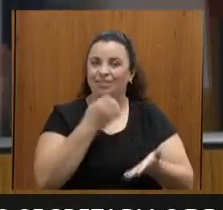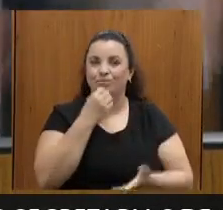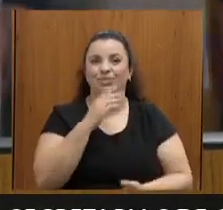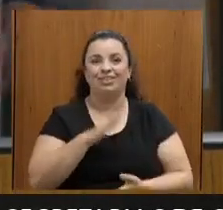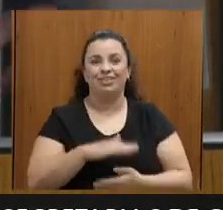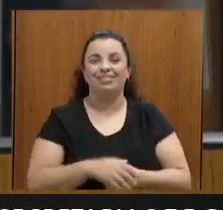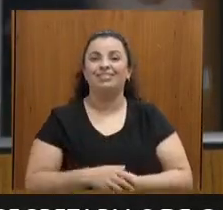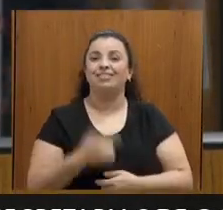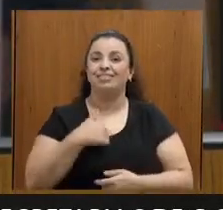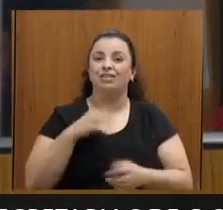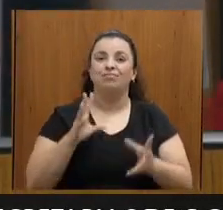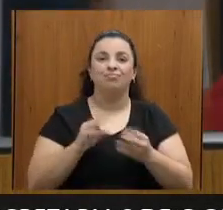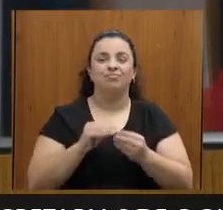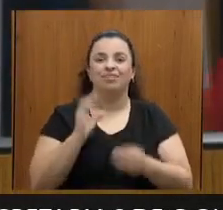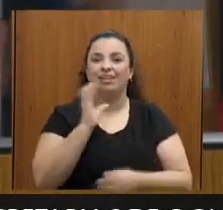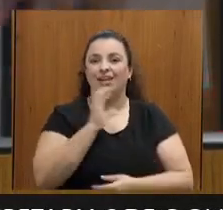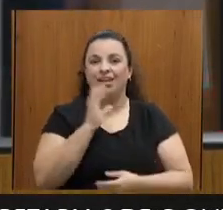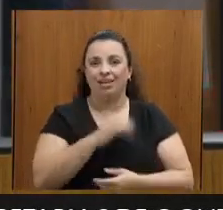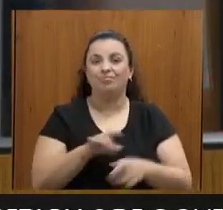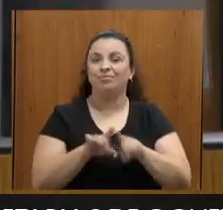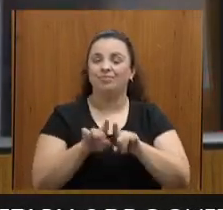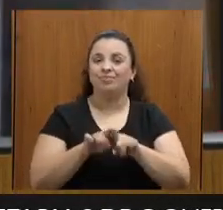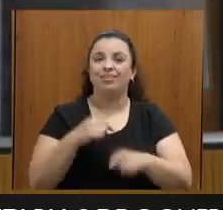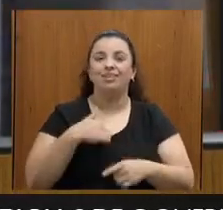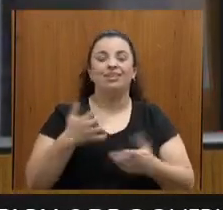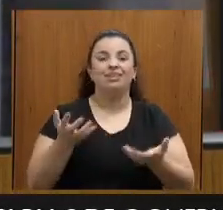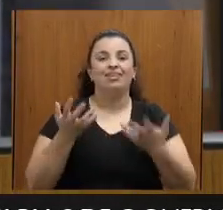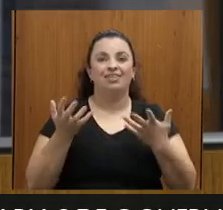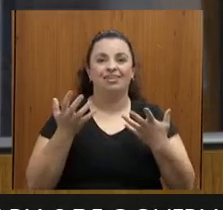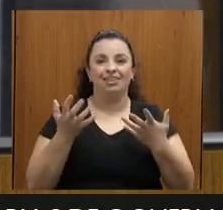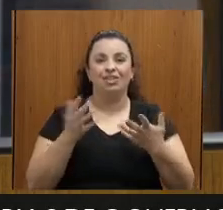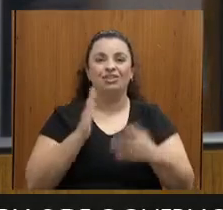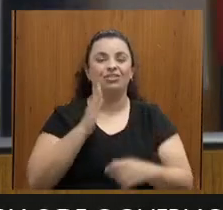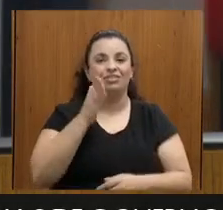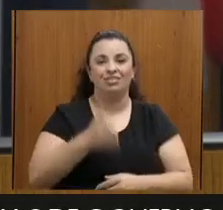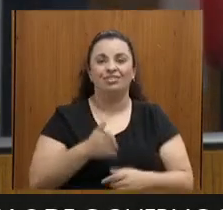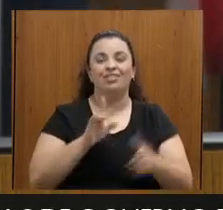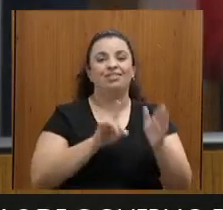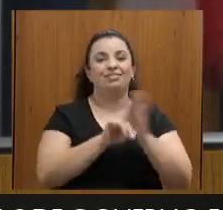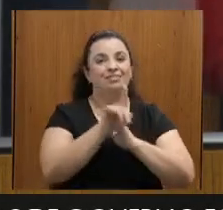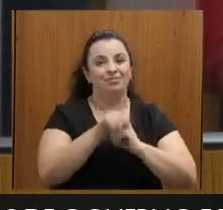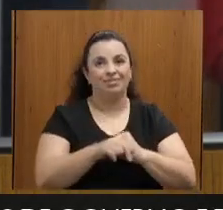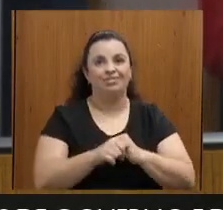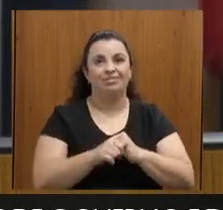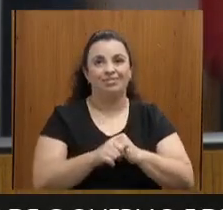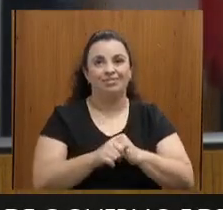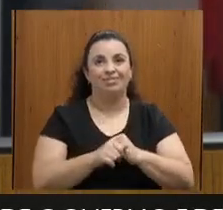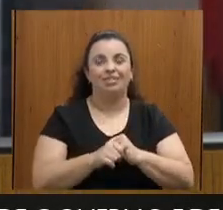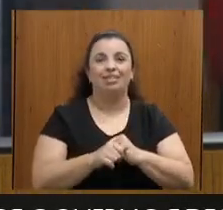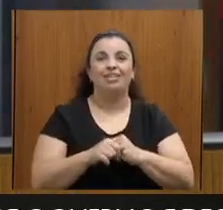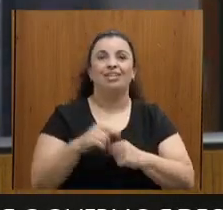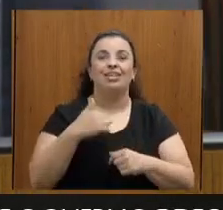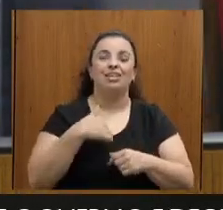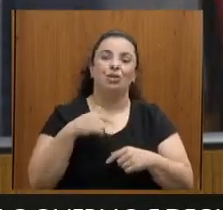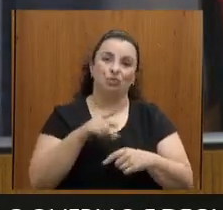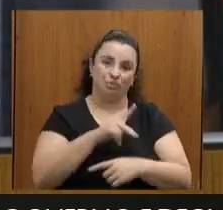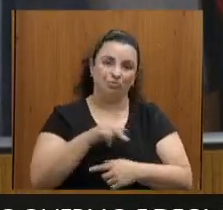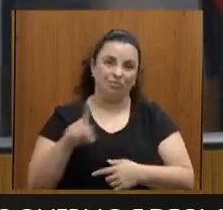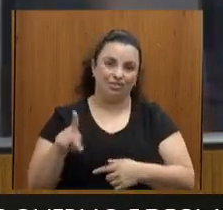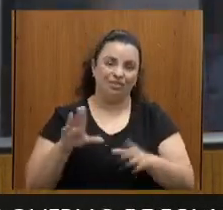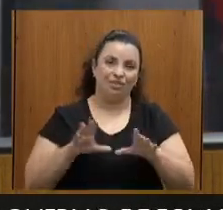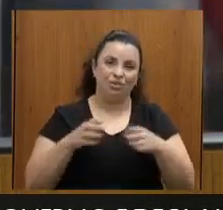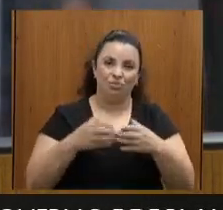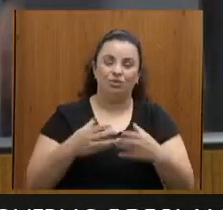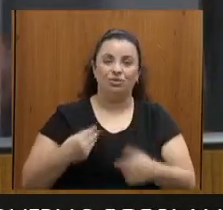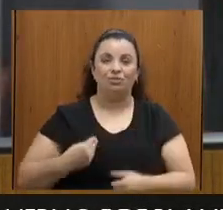e quero ir direto, já que eu estou como presidente da Comissão de